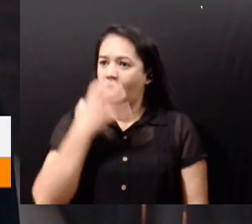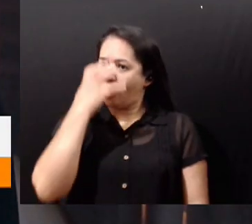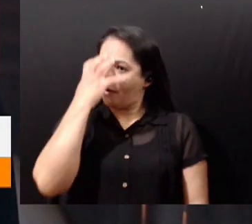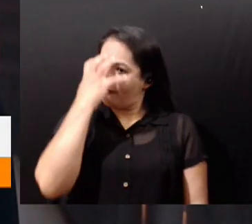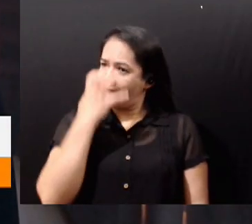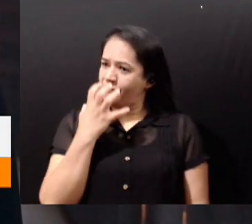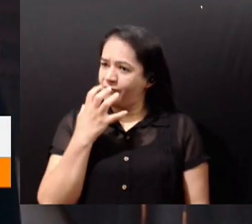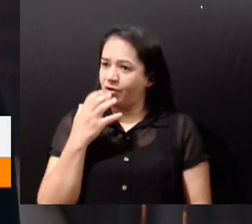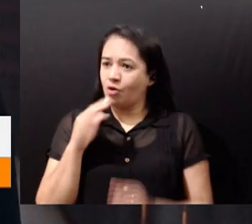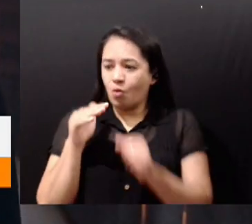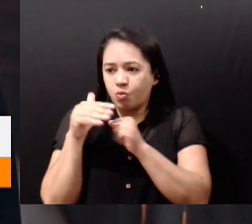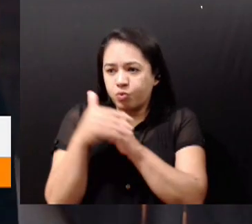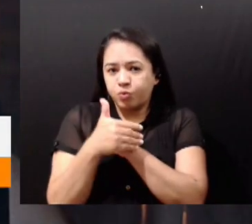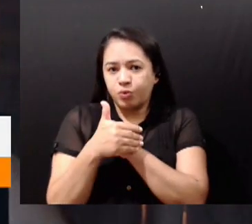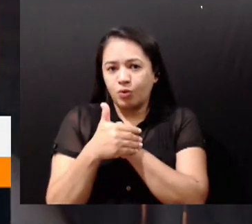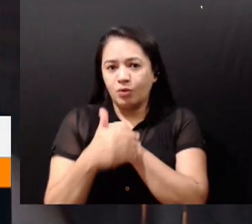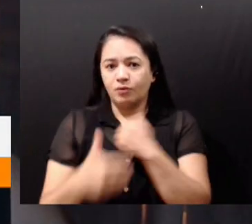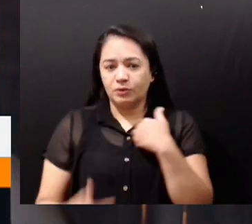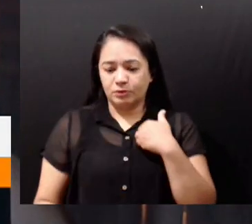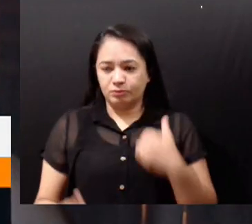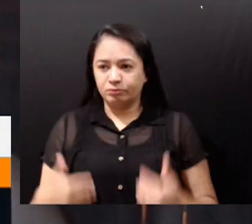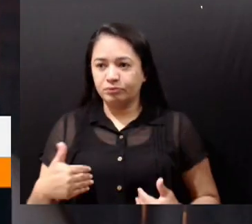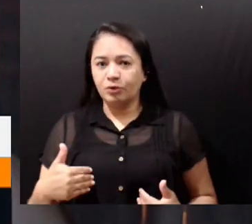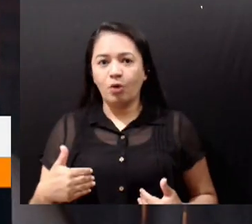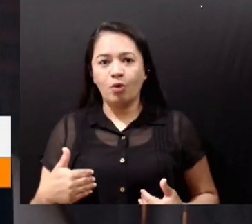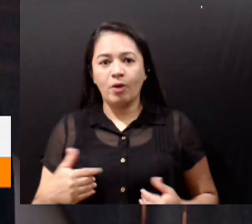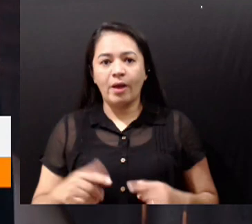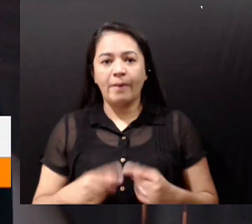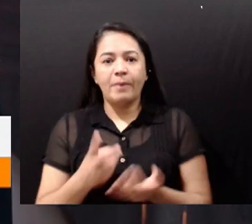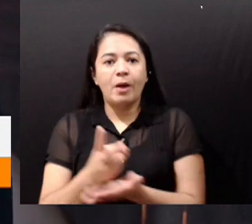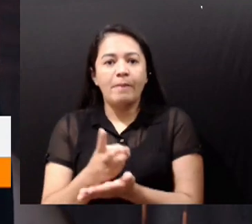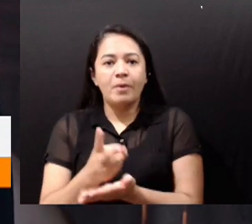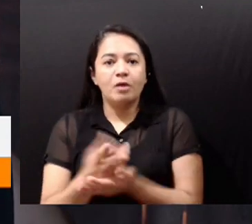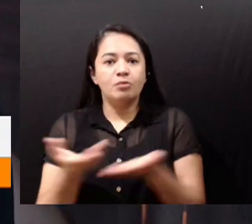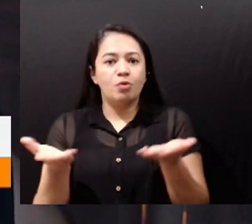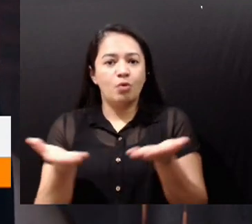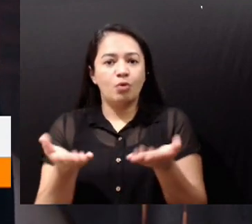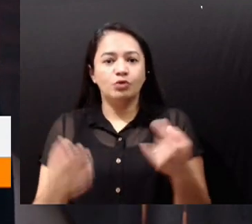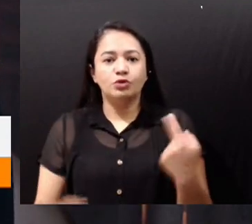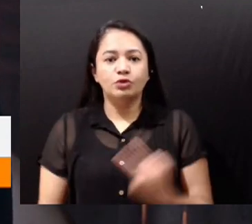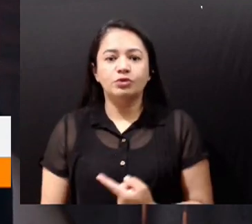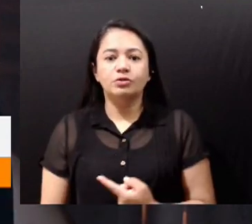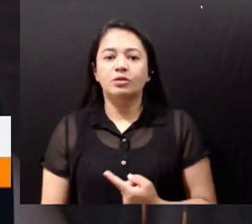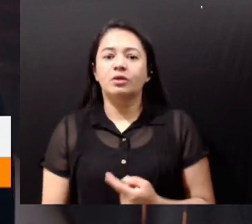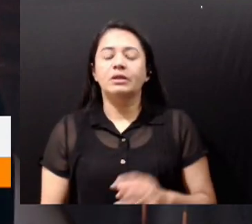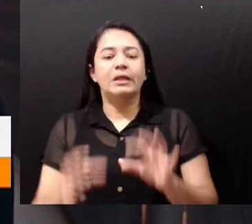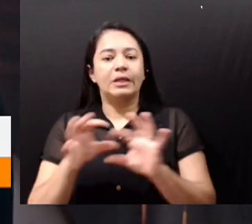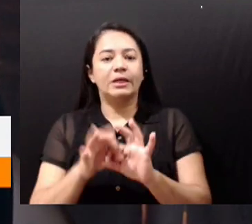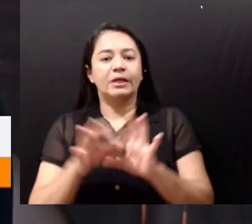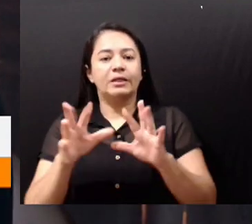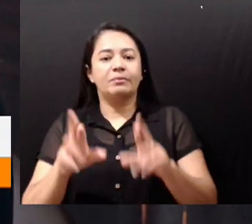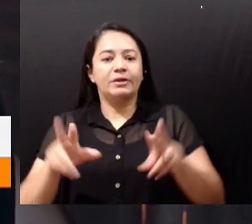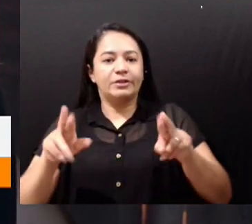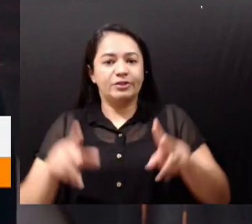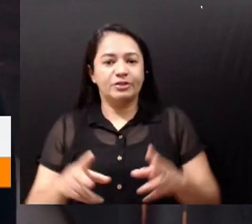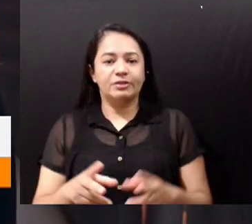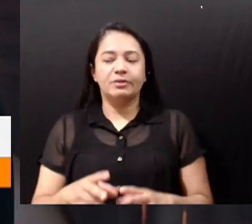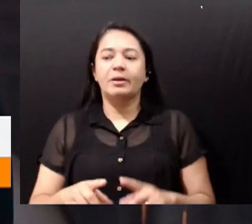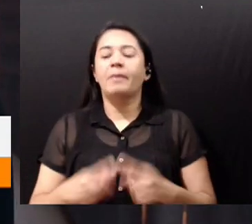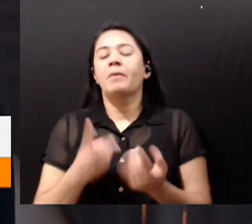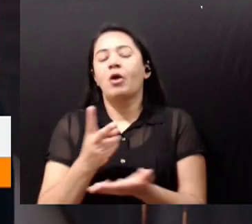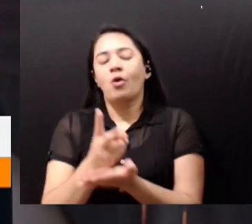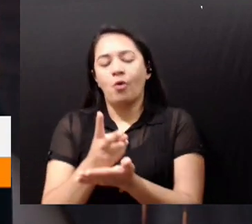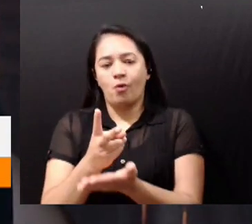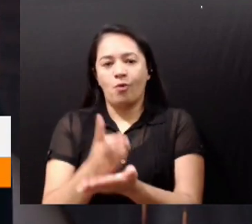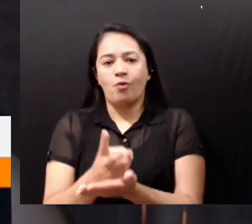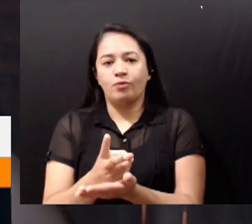ter um corpo, mas mesmo hoje, a gente tendo essa liberdade diferente, ainda assim, causa